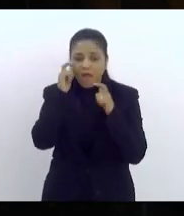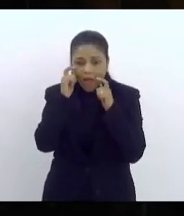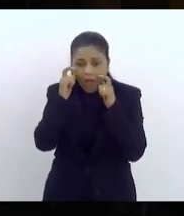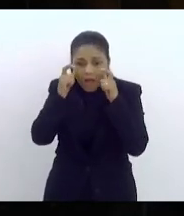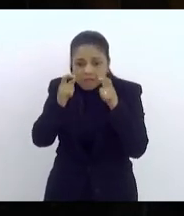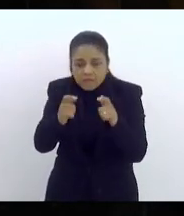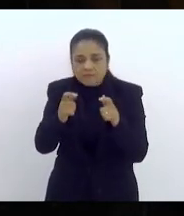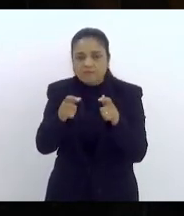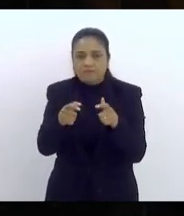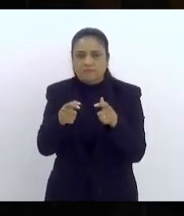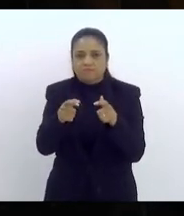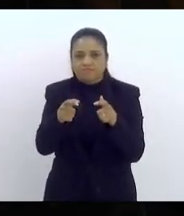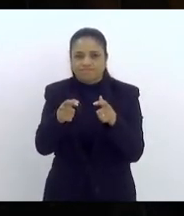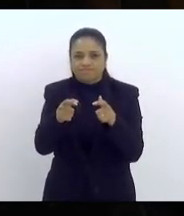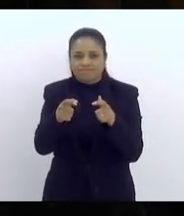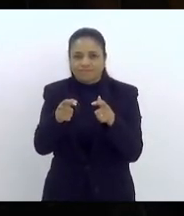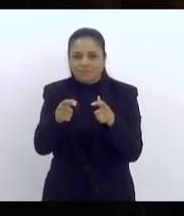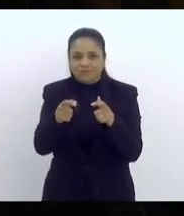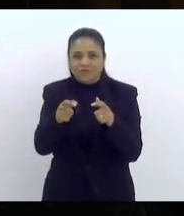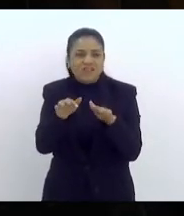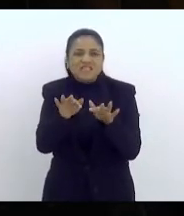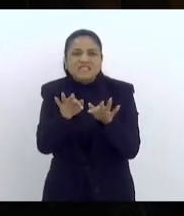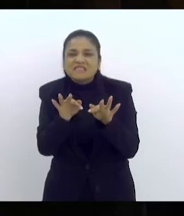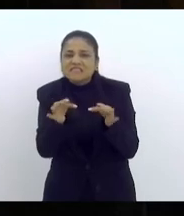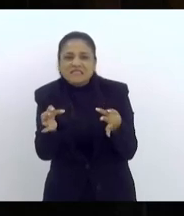isso não é uma coisa comezinha